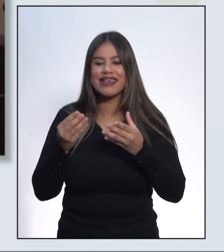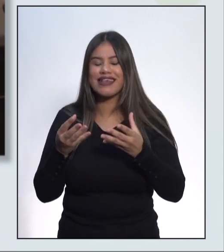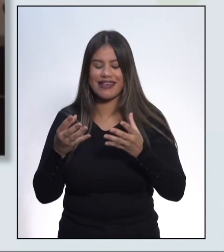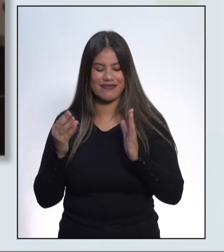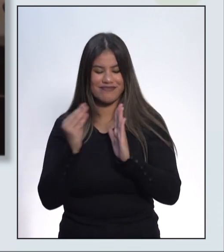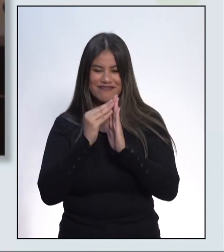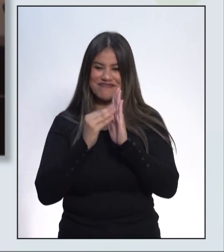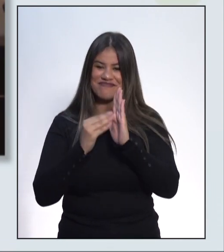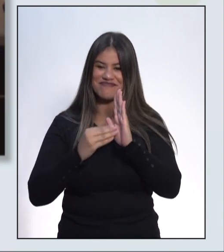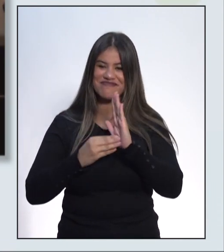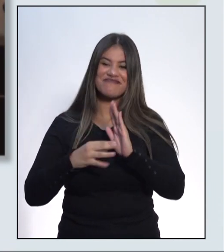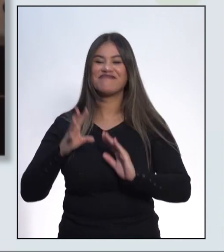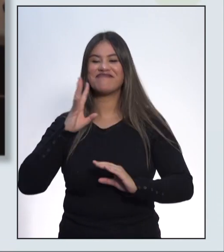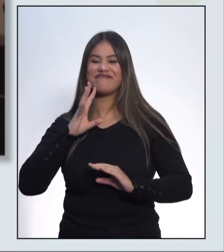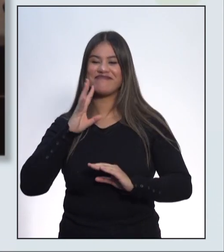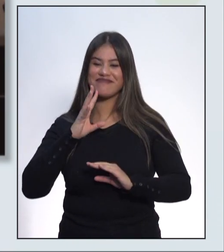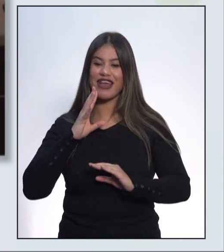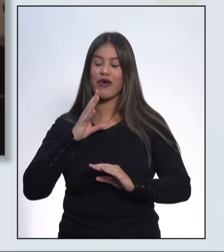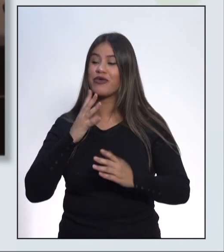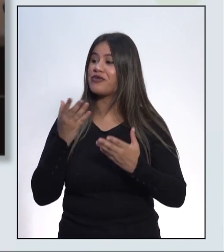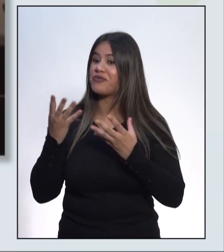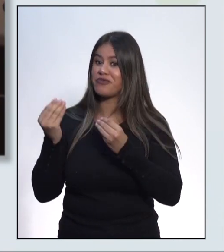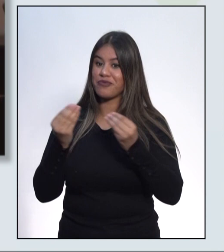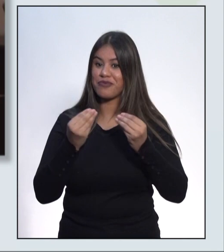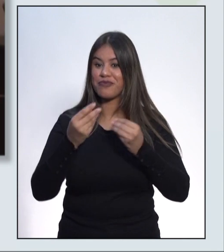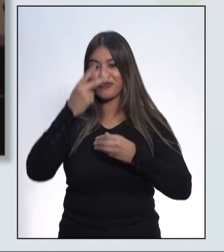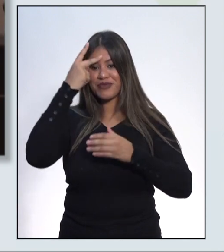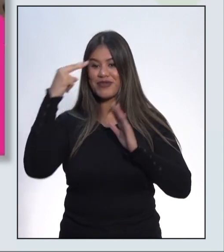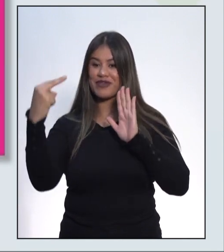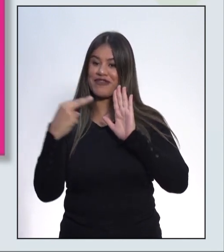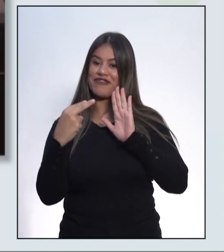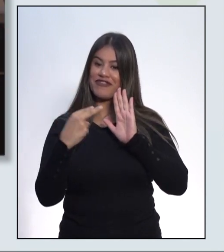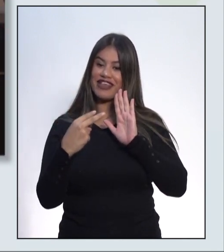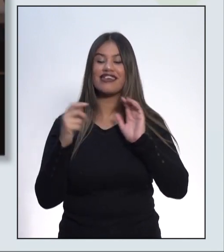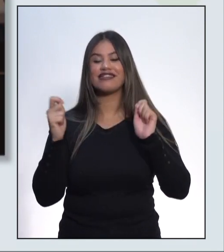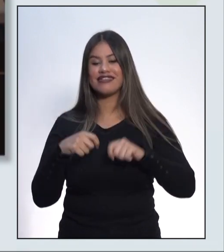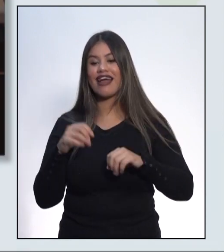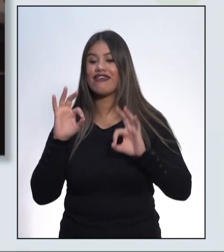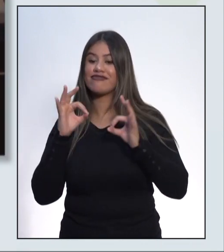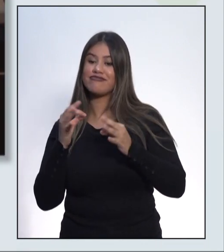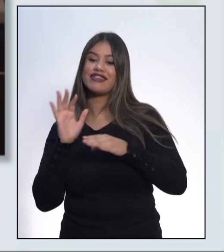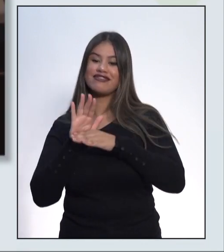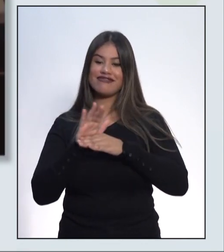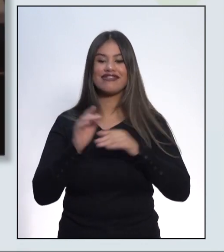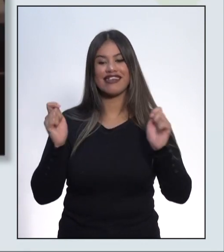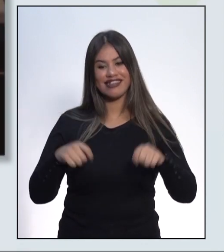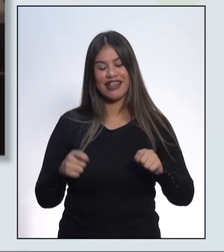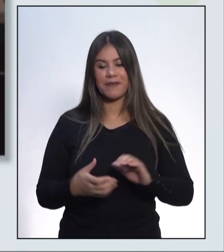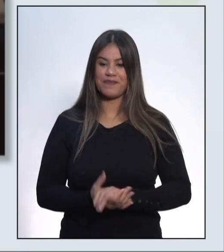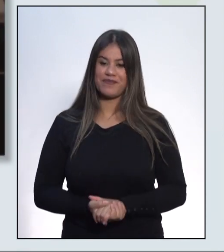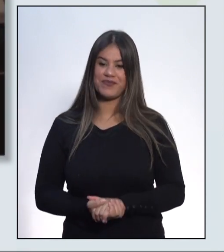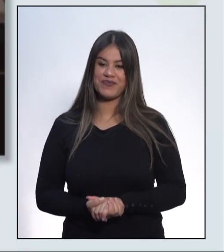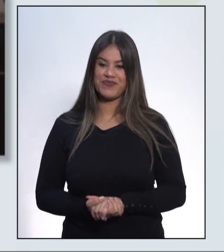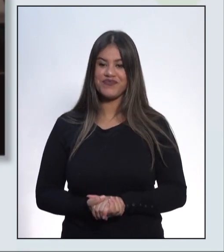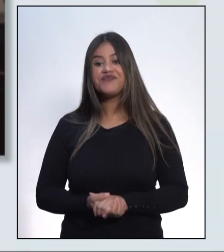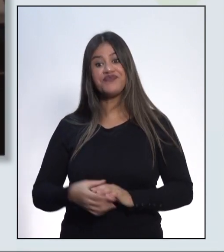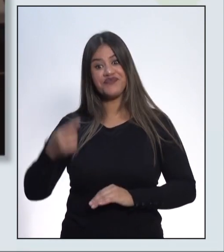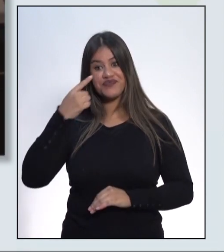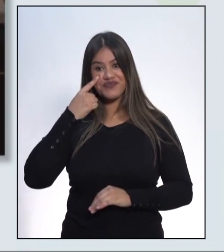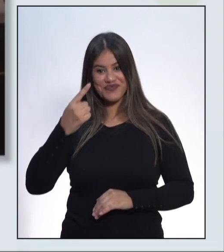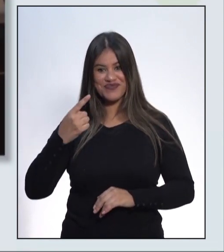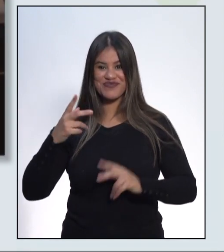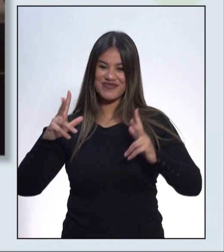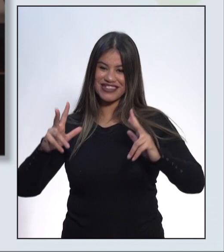rico e convidar as pessoas para ajudarem você, se for o caso. E aí, você percebeu a importância de